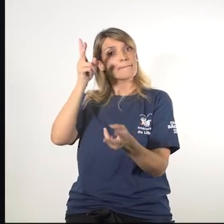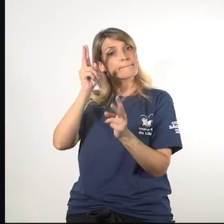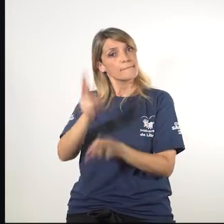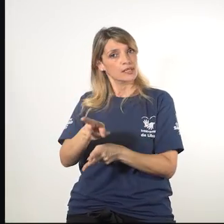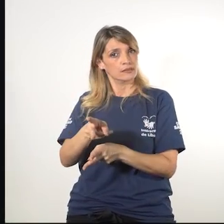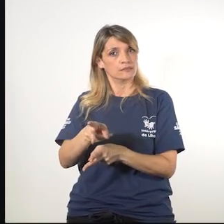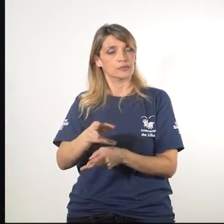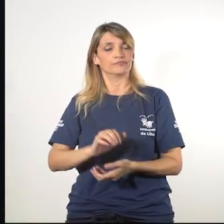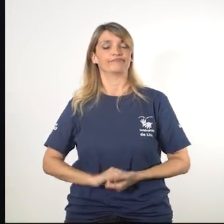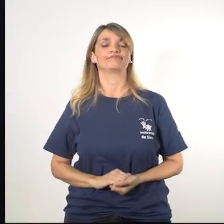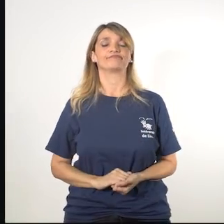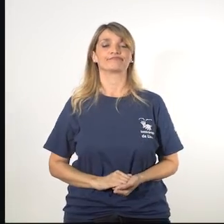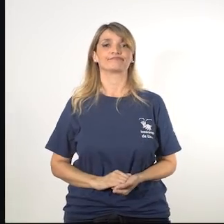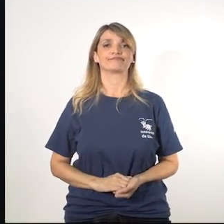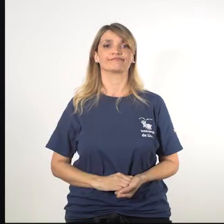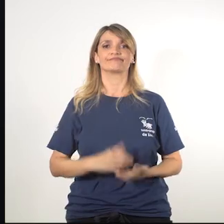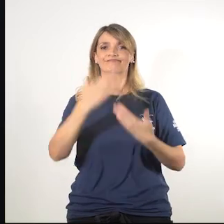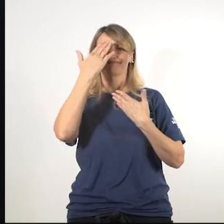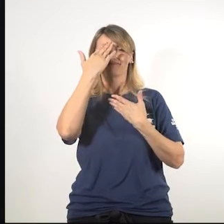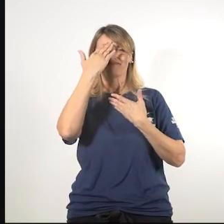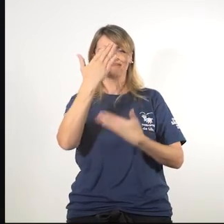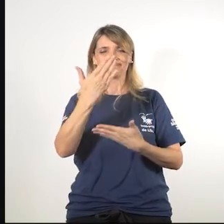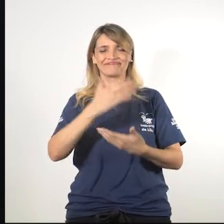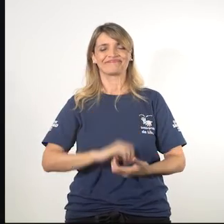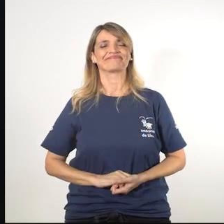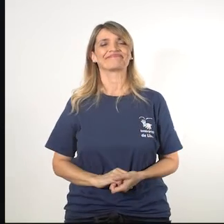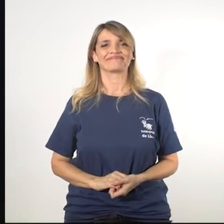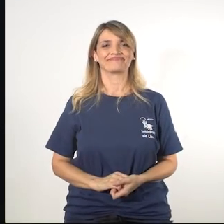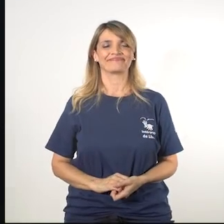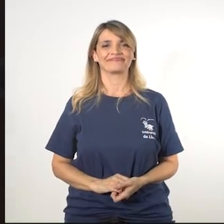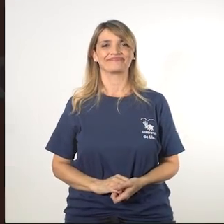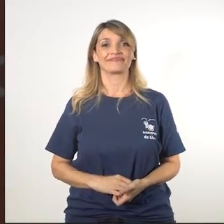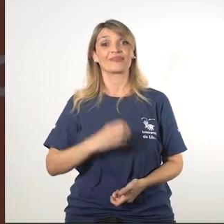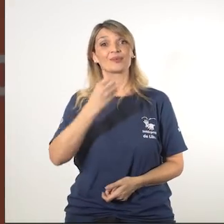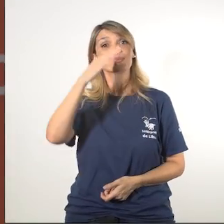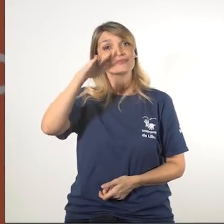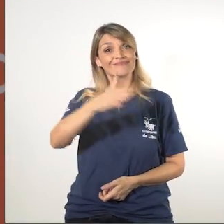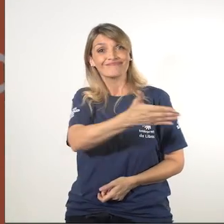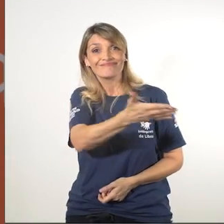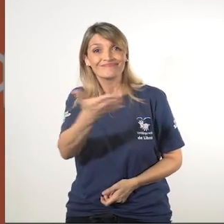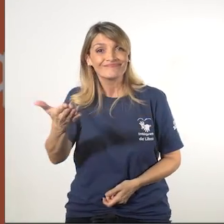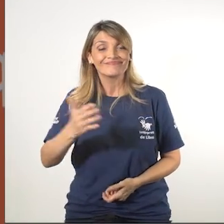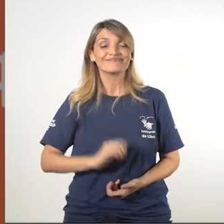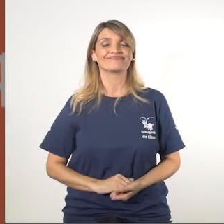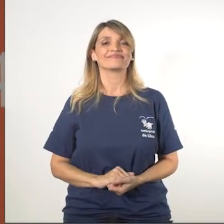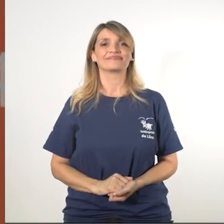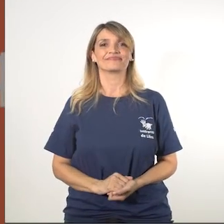Obrigada, então. Muito obrigado. Uma boa tarde a todos.